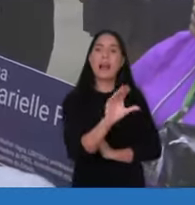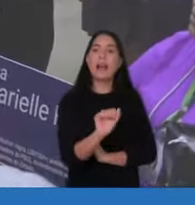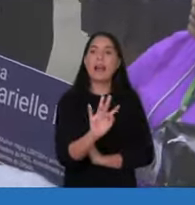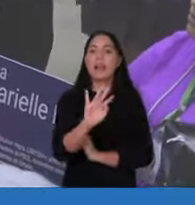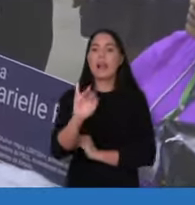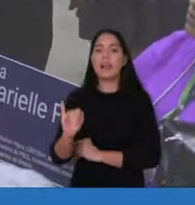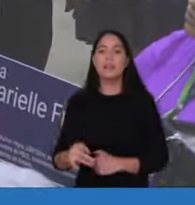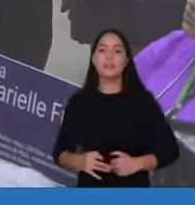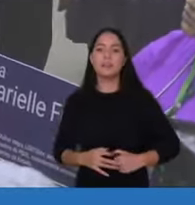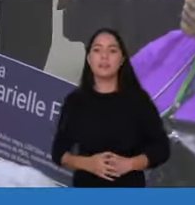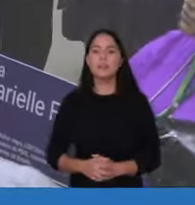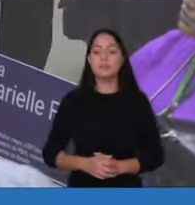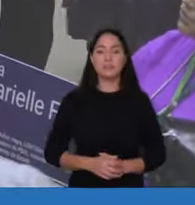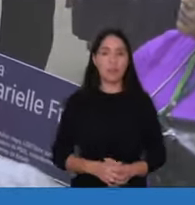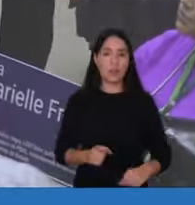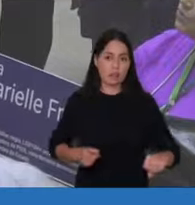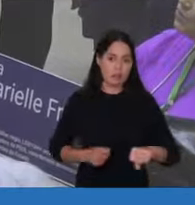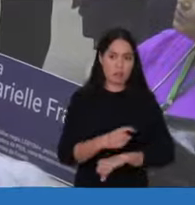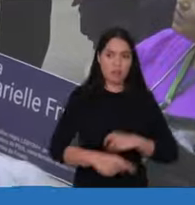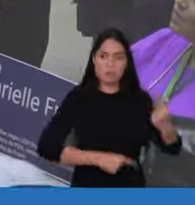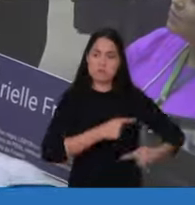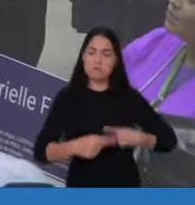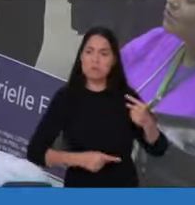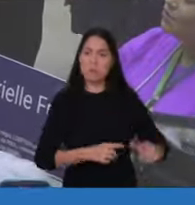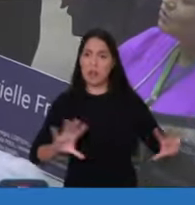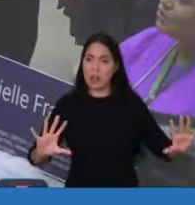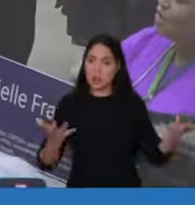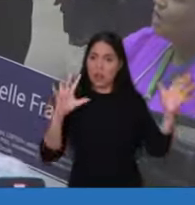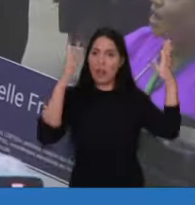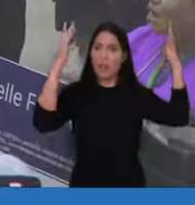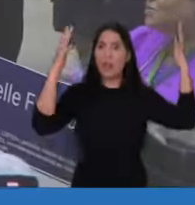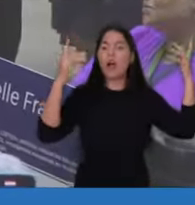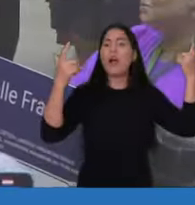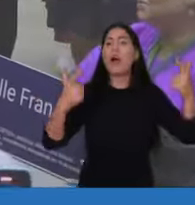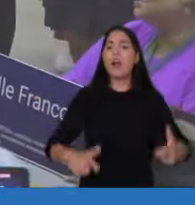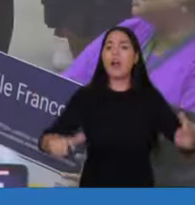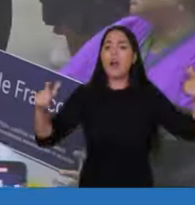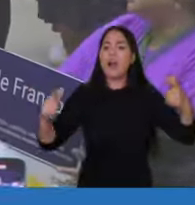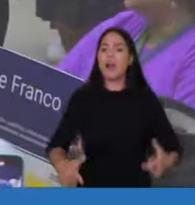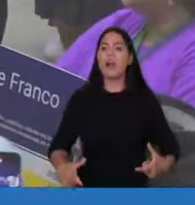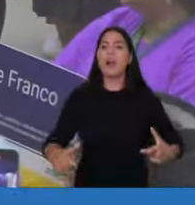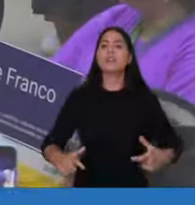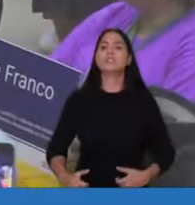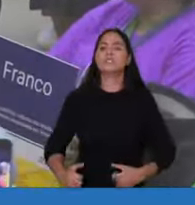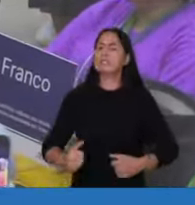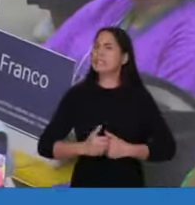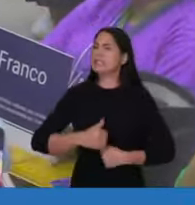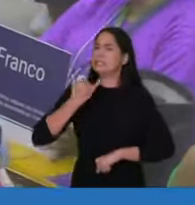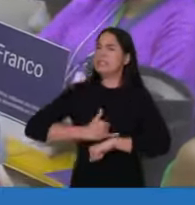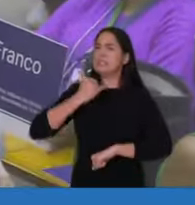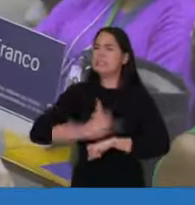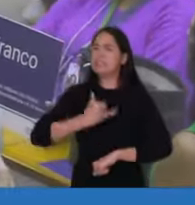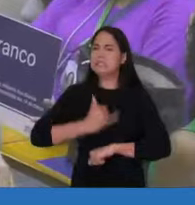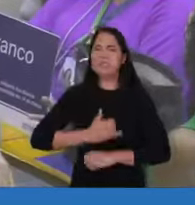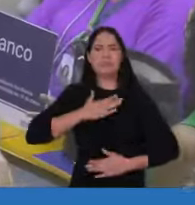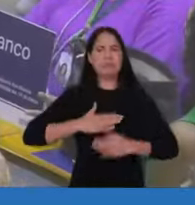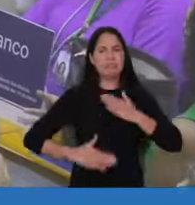Salve os caboclos de Ju, quem foi de aço nos anos de chumbo.